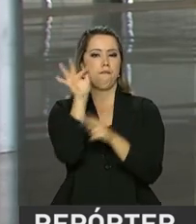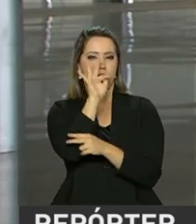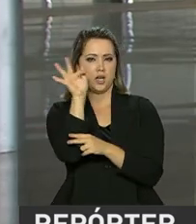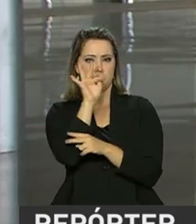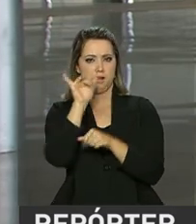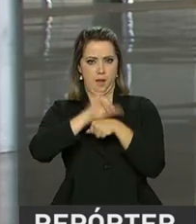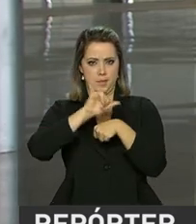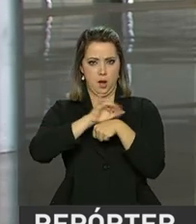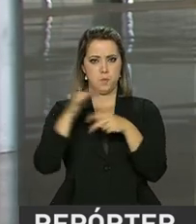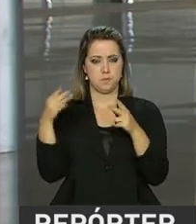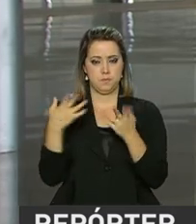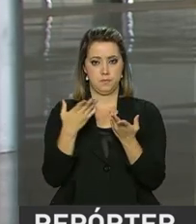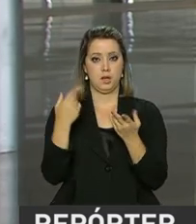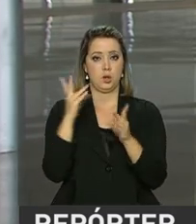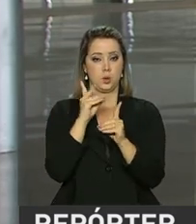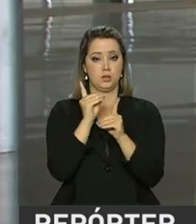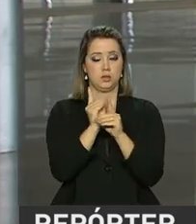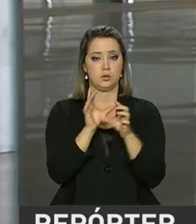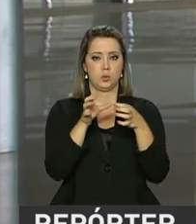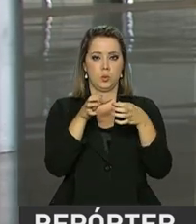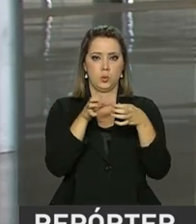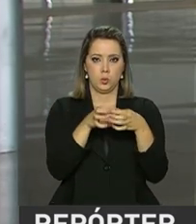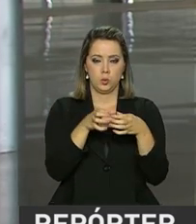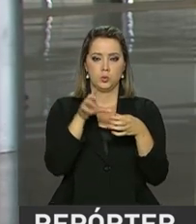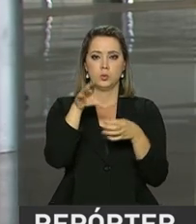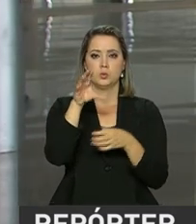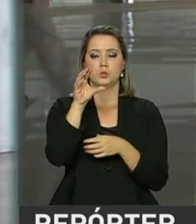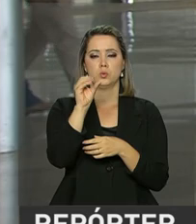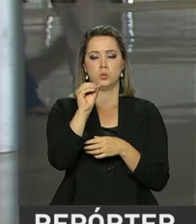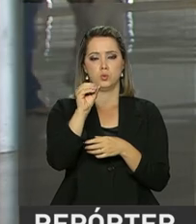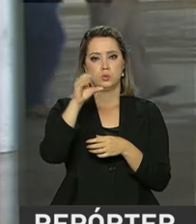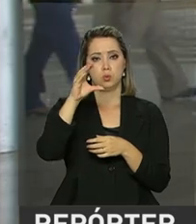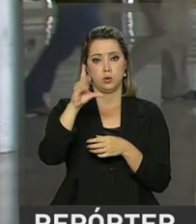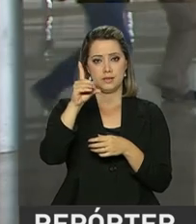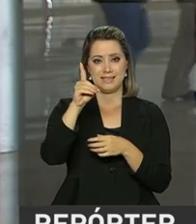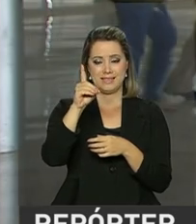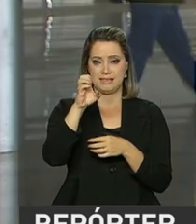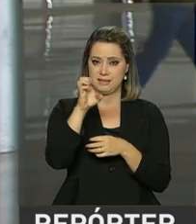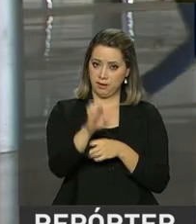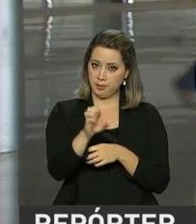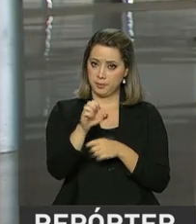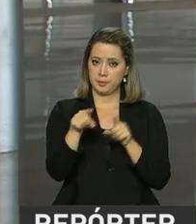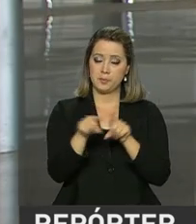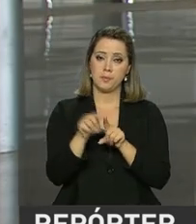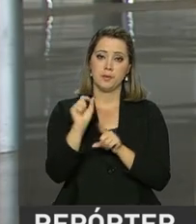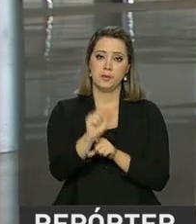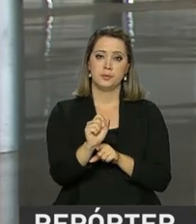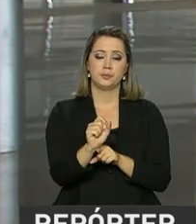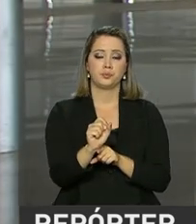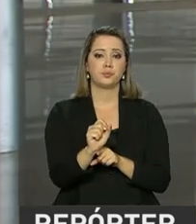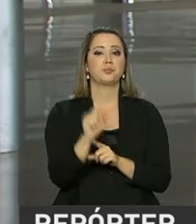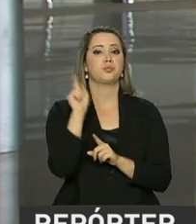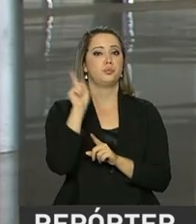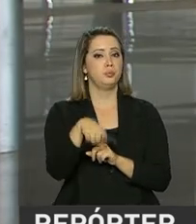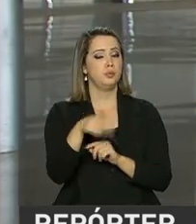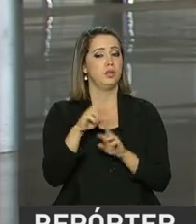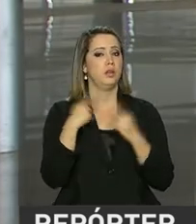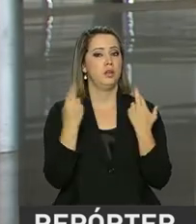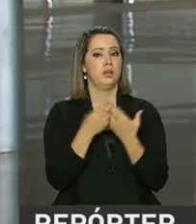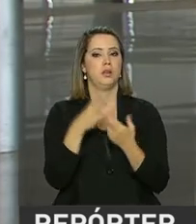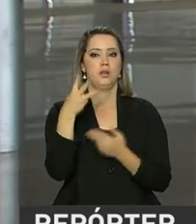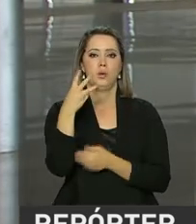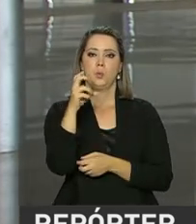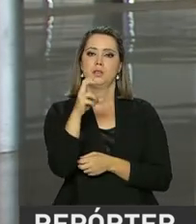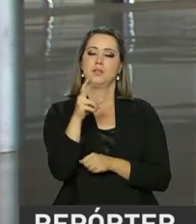ocorrendo o encontro anual da organização para a cooperação e o desenvolvimento econômico a ocde reúne